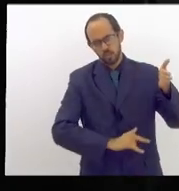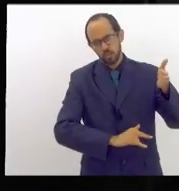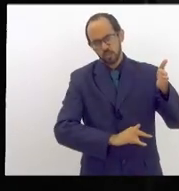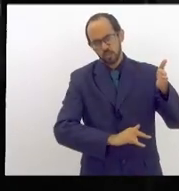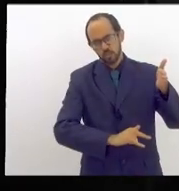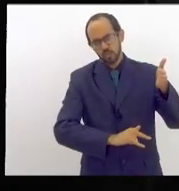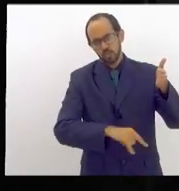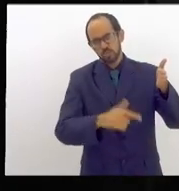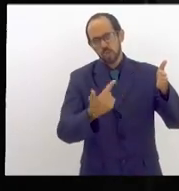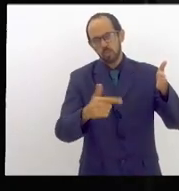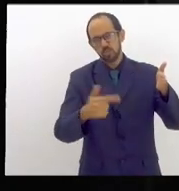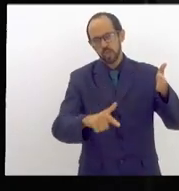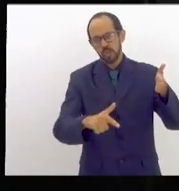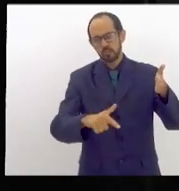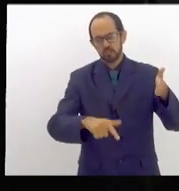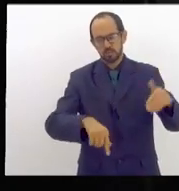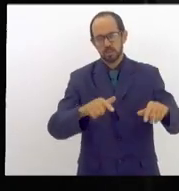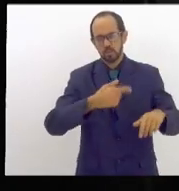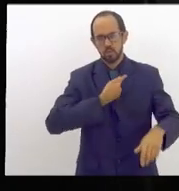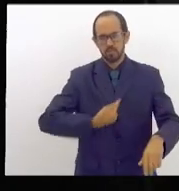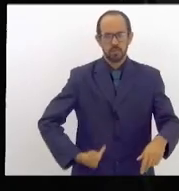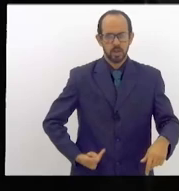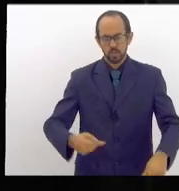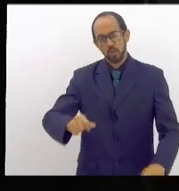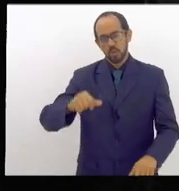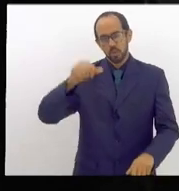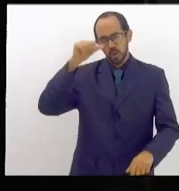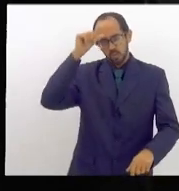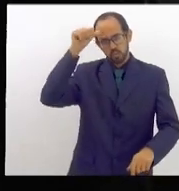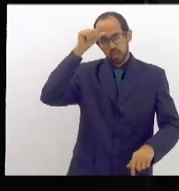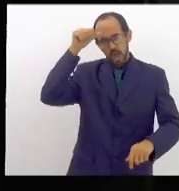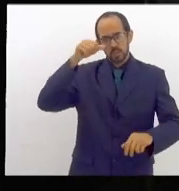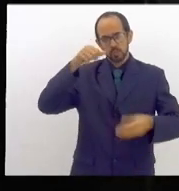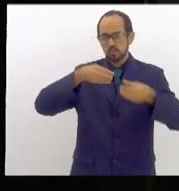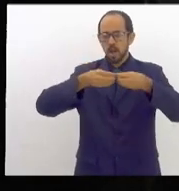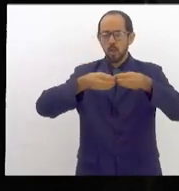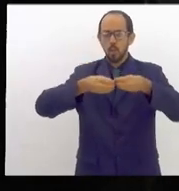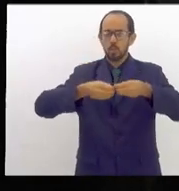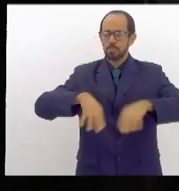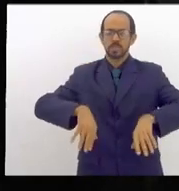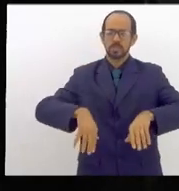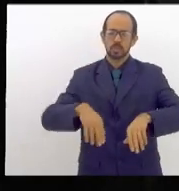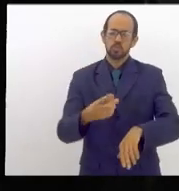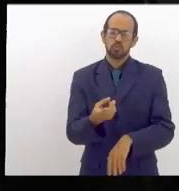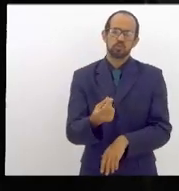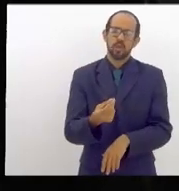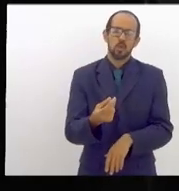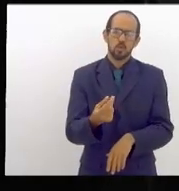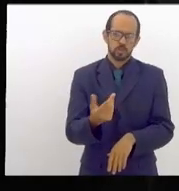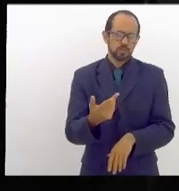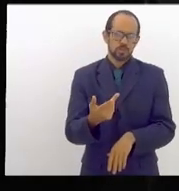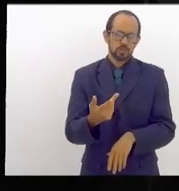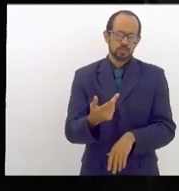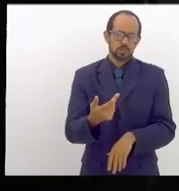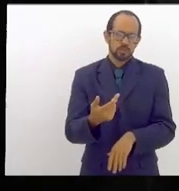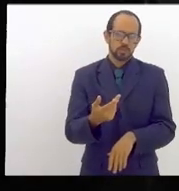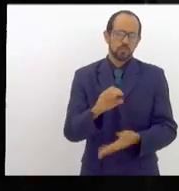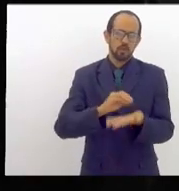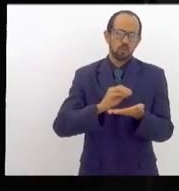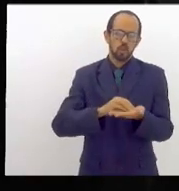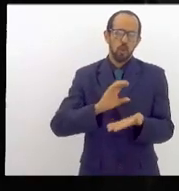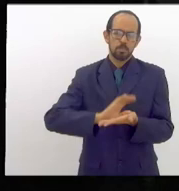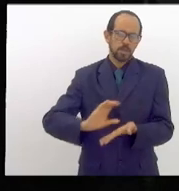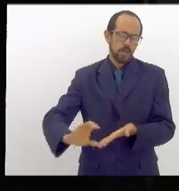por parte do governo Claudio Castro é nenhuma forma de compensação dos valores não aplicados nem